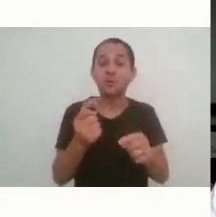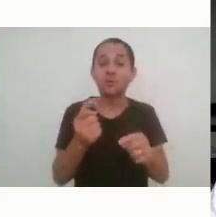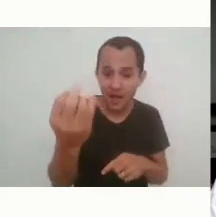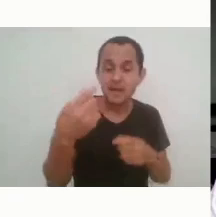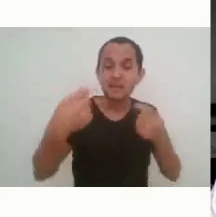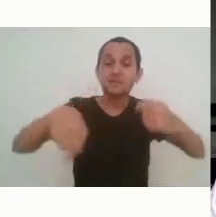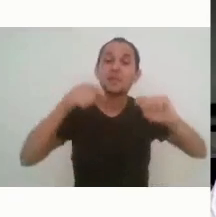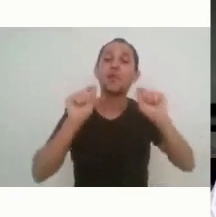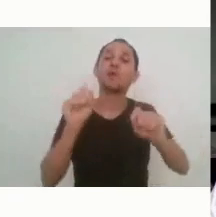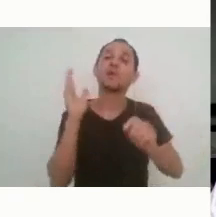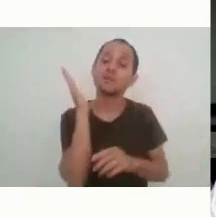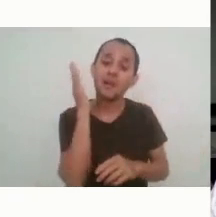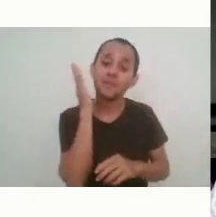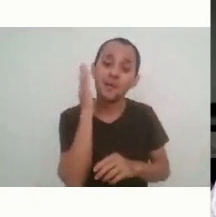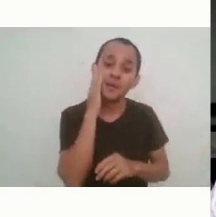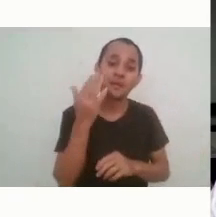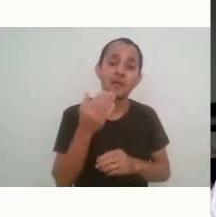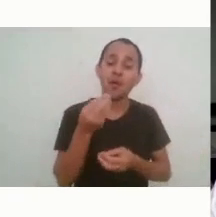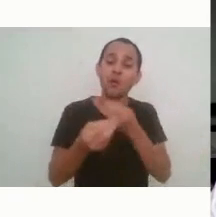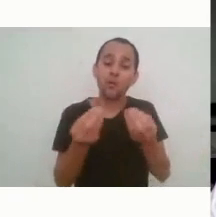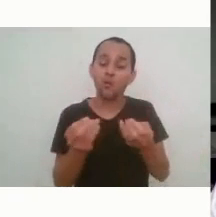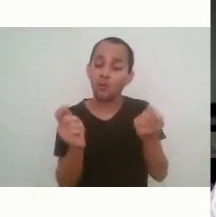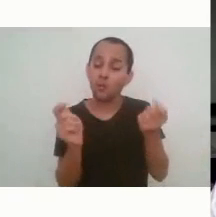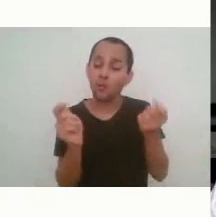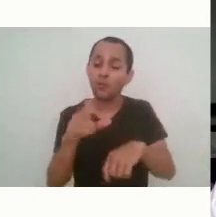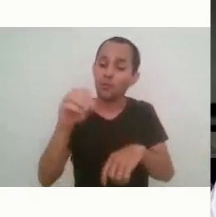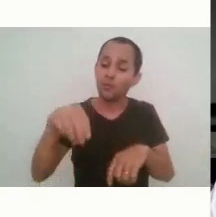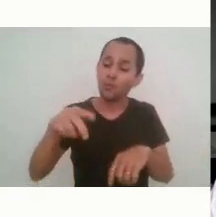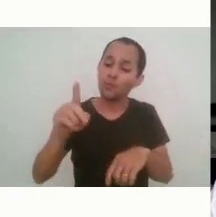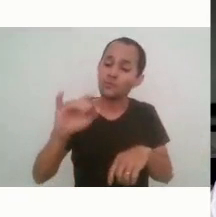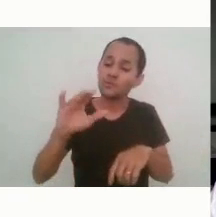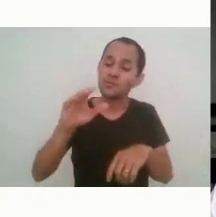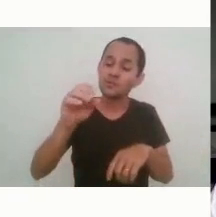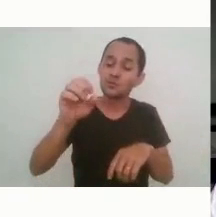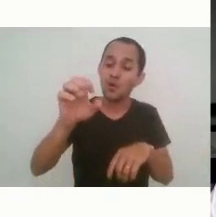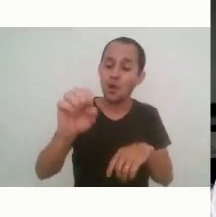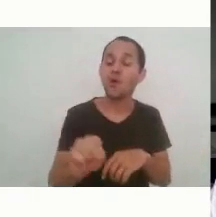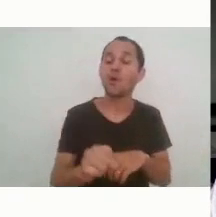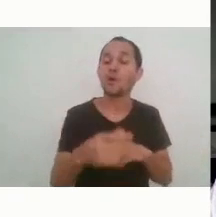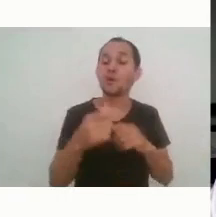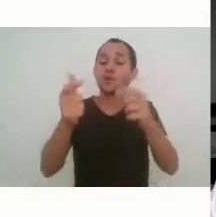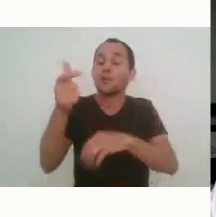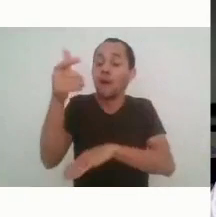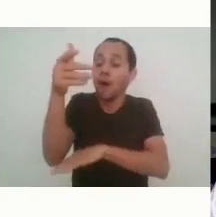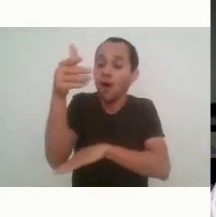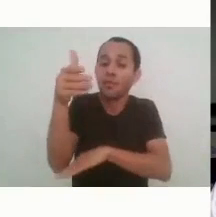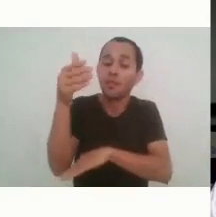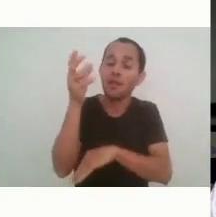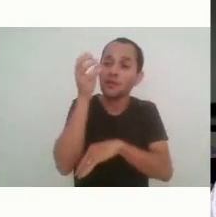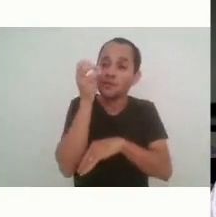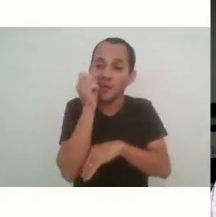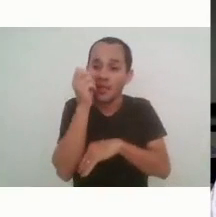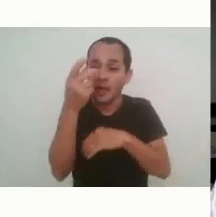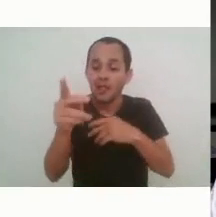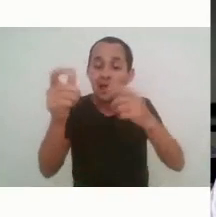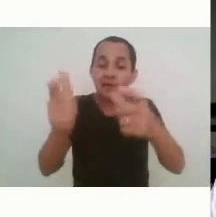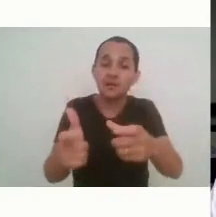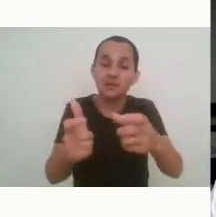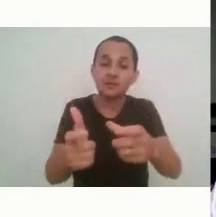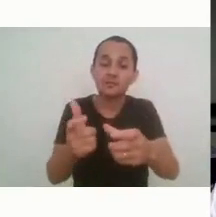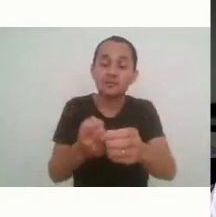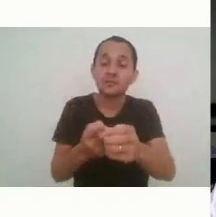saber das condições de hospedagem que elas vão receber lá onde elas estão chegando.